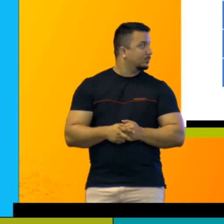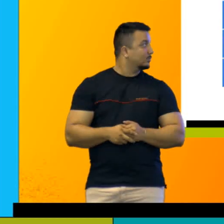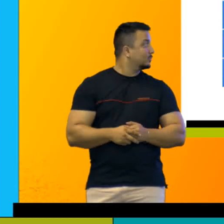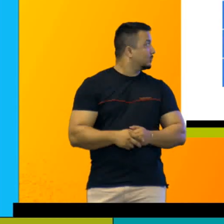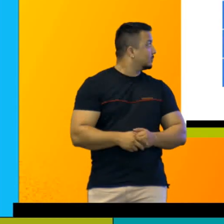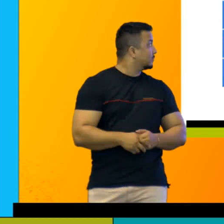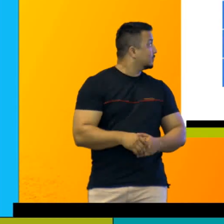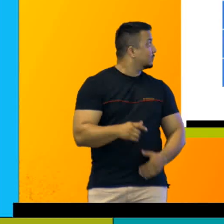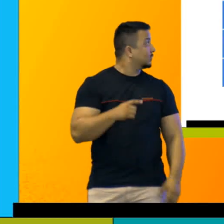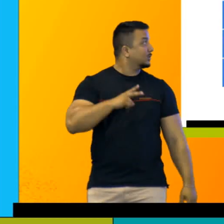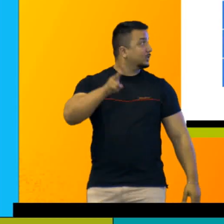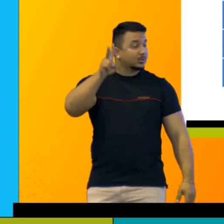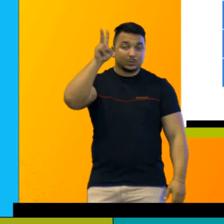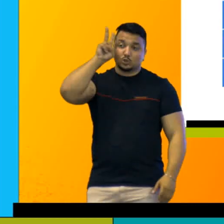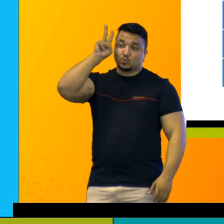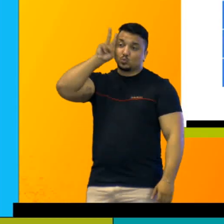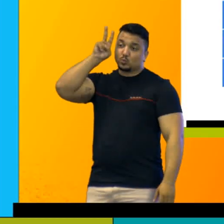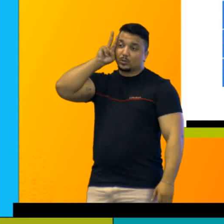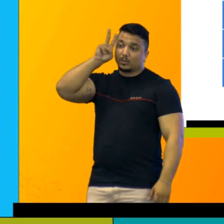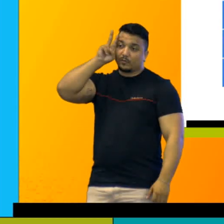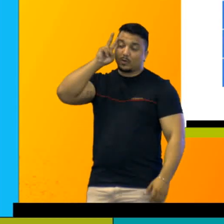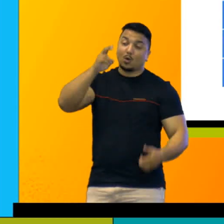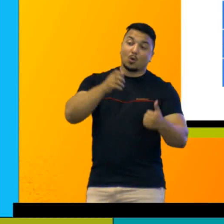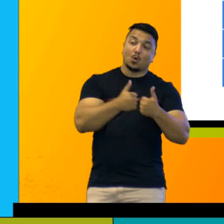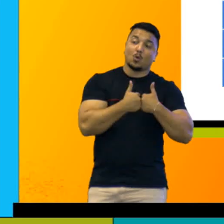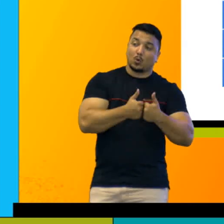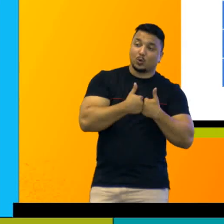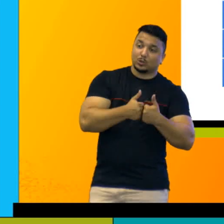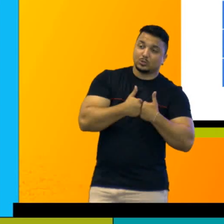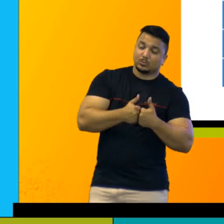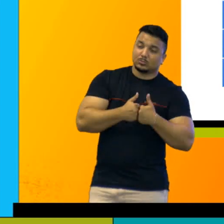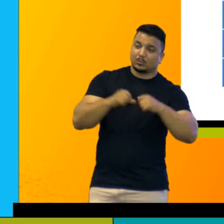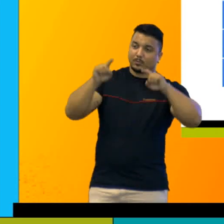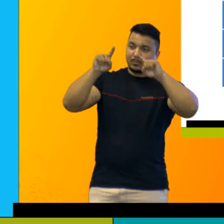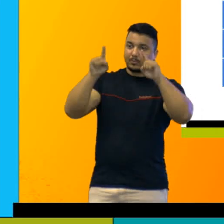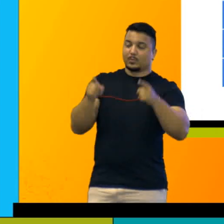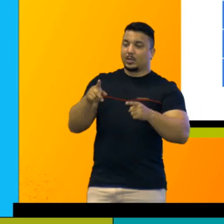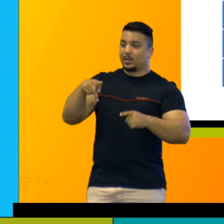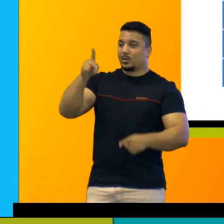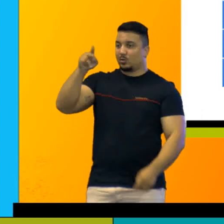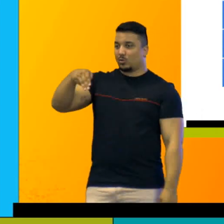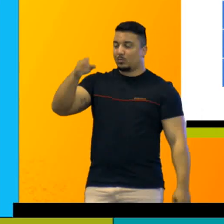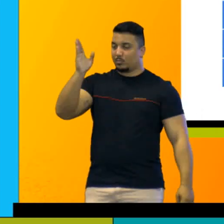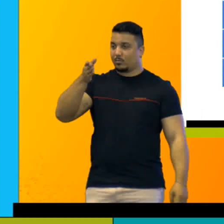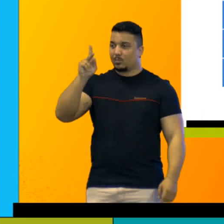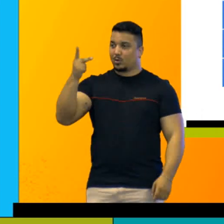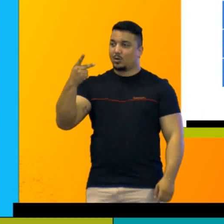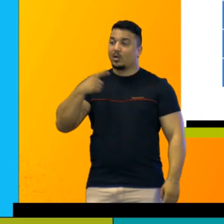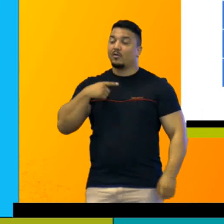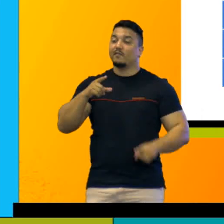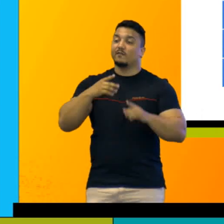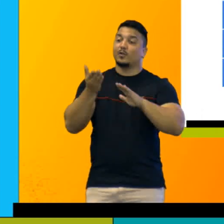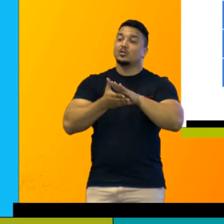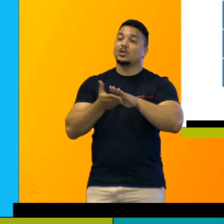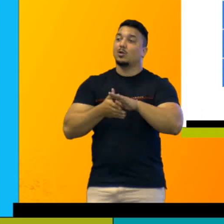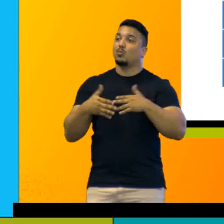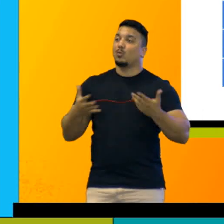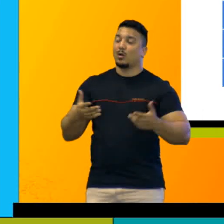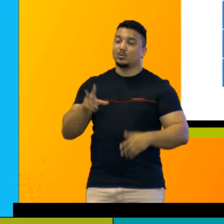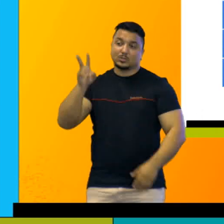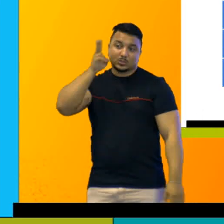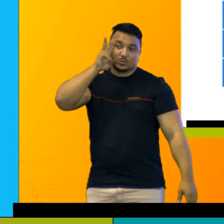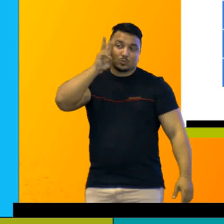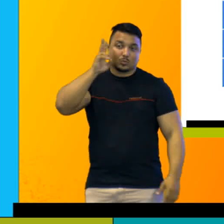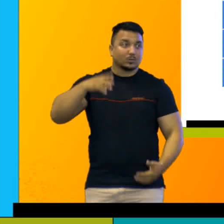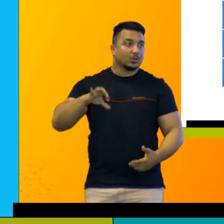Quadro. Segunda-feira, ônibus, entre parênteses, quilômetro por hora. Então, qual é a velocidade do ônibus? Na